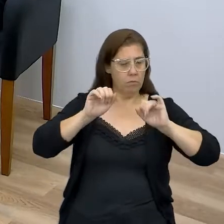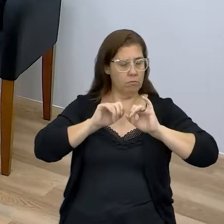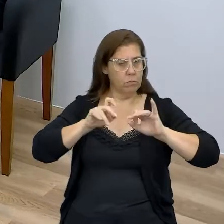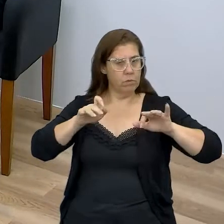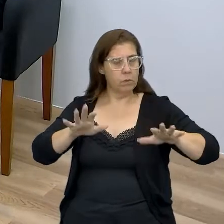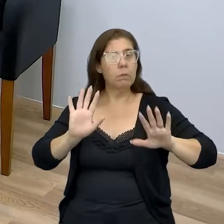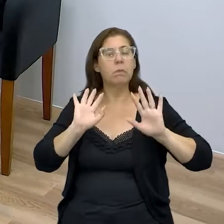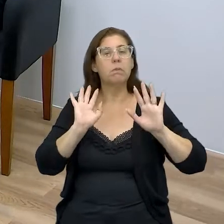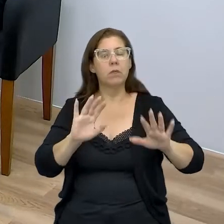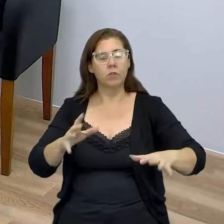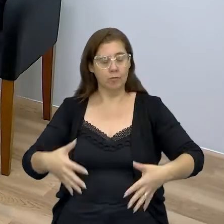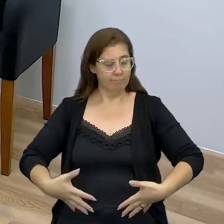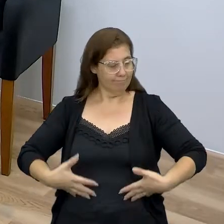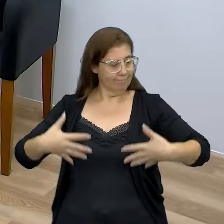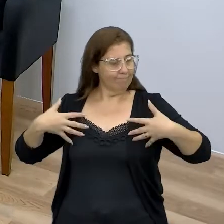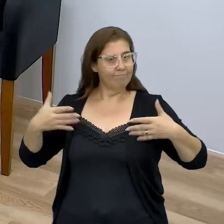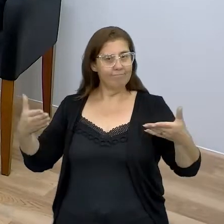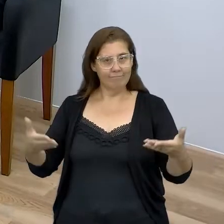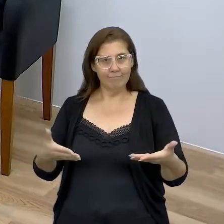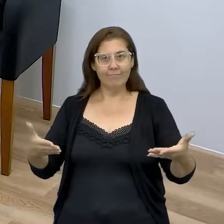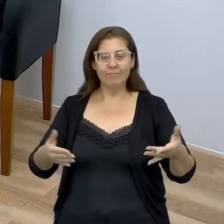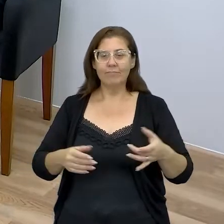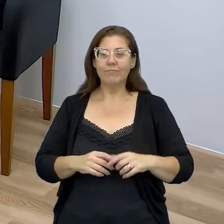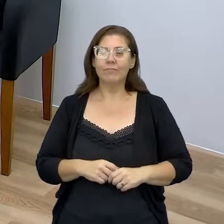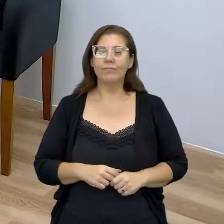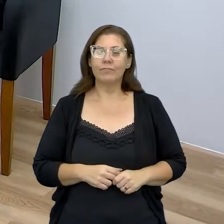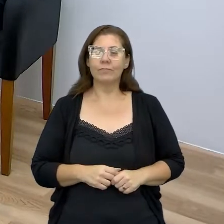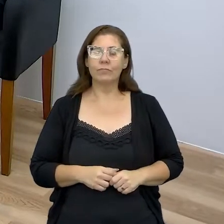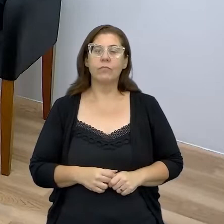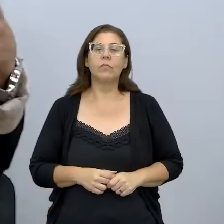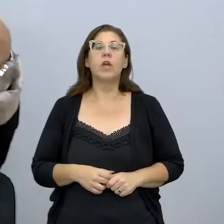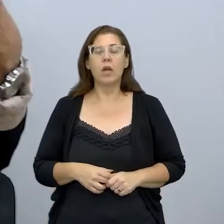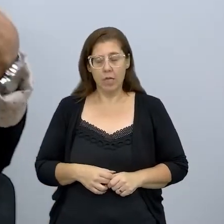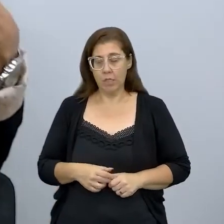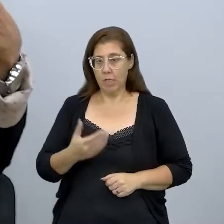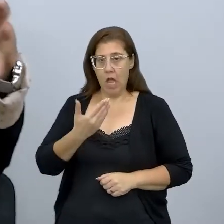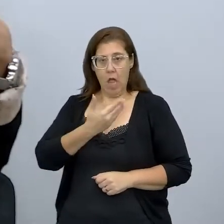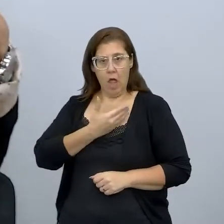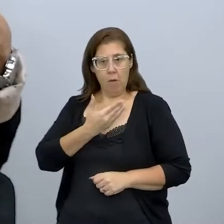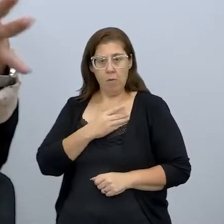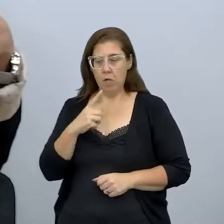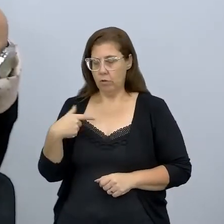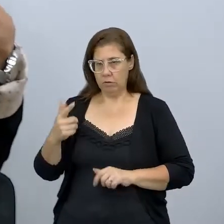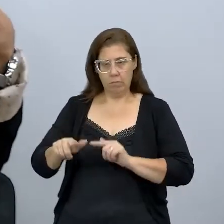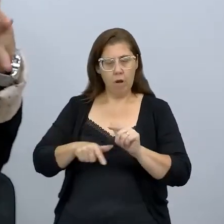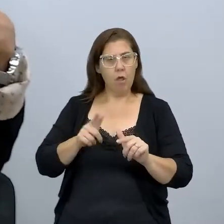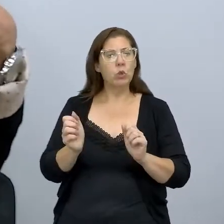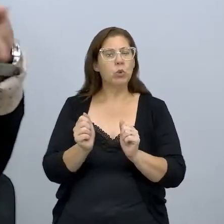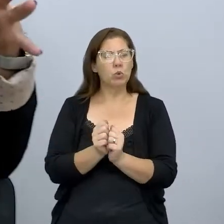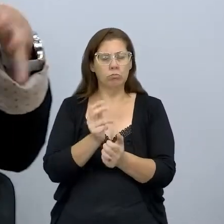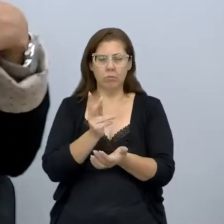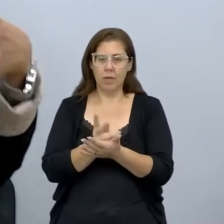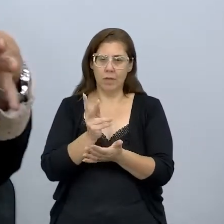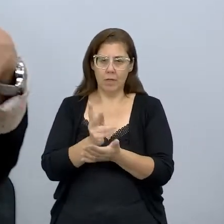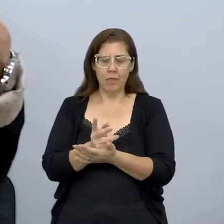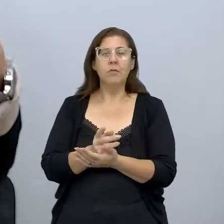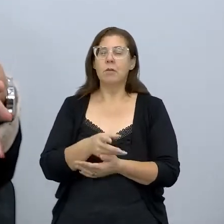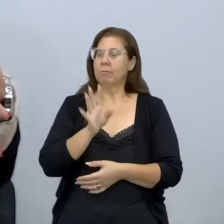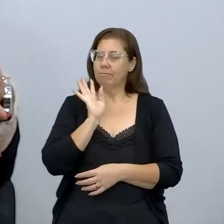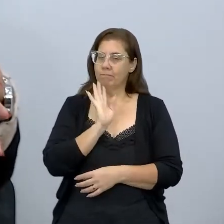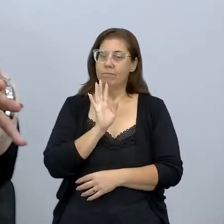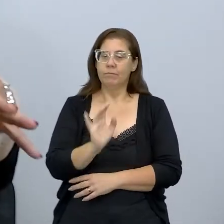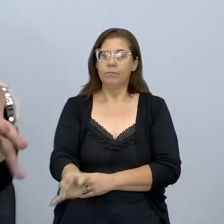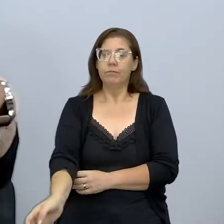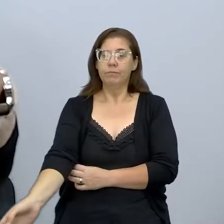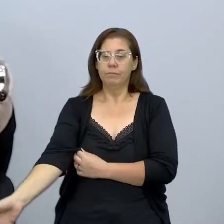estou realmente orgulhoso de estar aqui na sua aula. Ah, muito obrigada. Esses são os meus colegas, a gente trabalha junto aí o tempo todo numa sala muito legal, aprendo